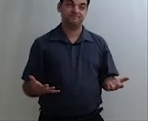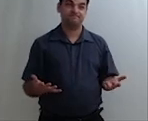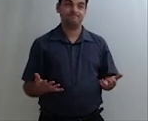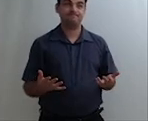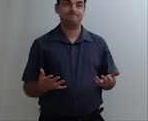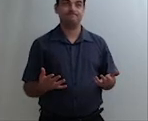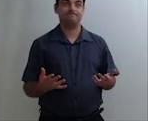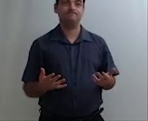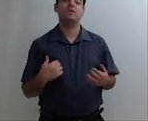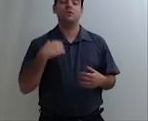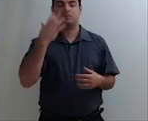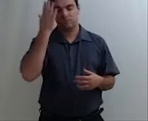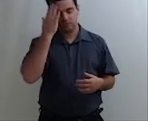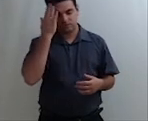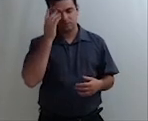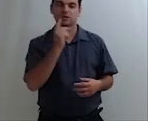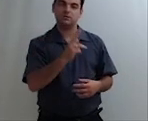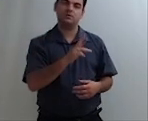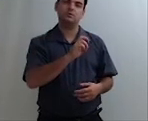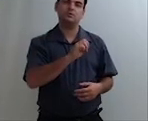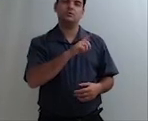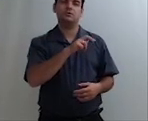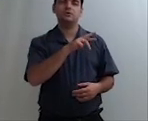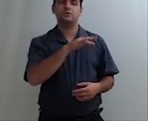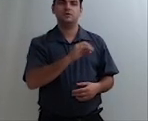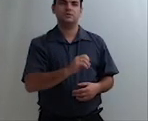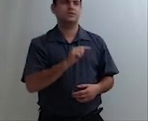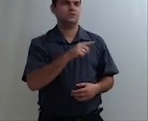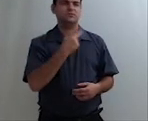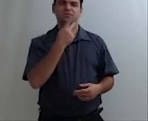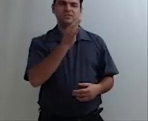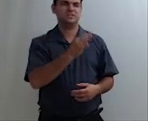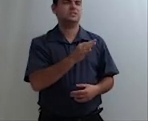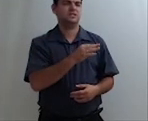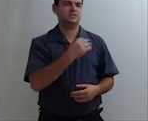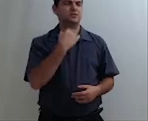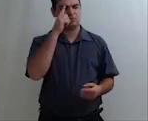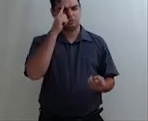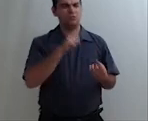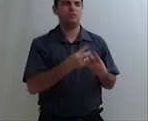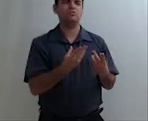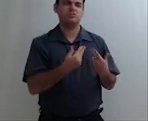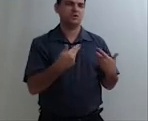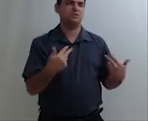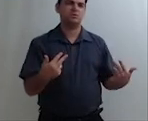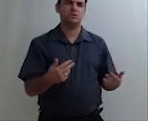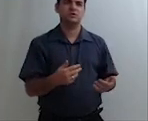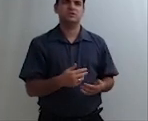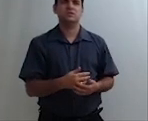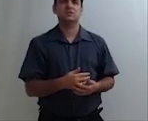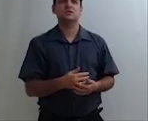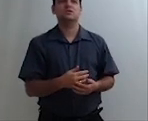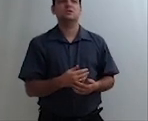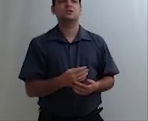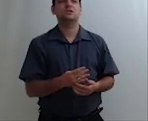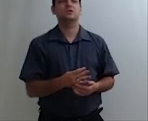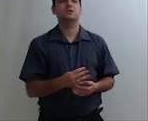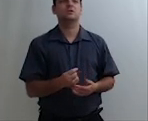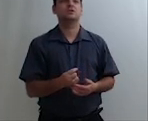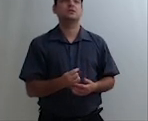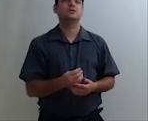concordando com o ministro isqu no resultado e na maior parte do da sua não só da fundamentação mas das conclusões as